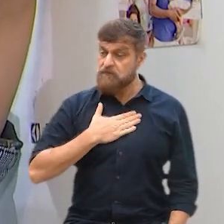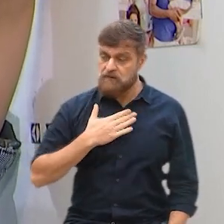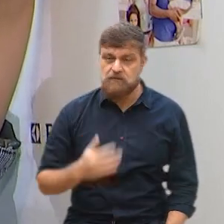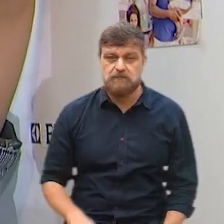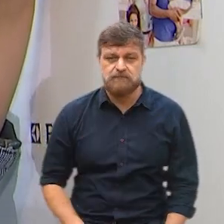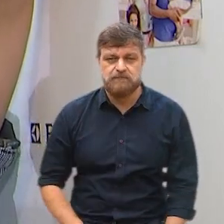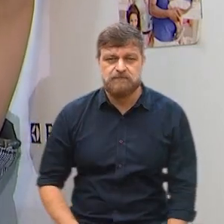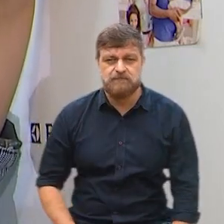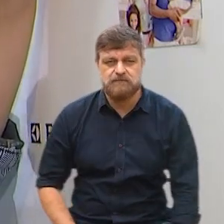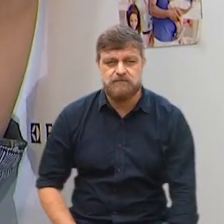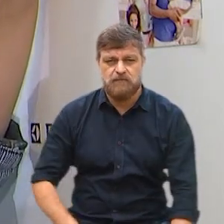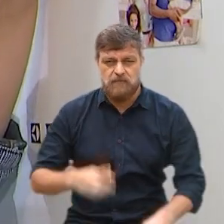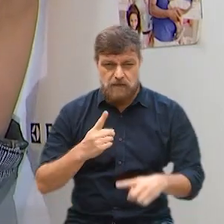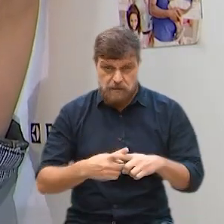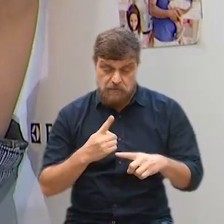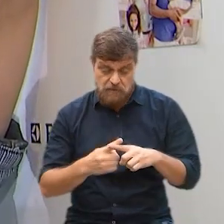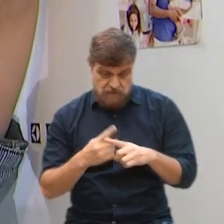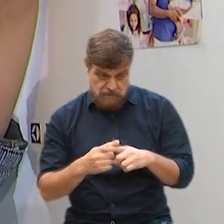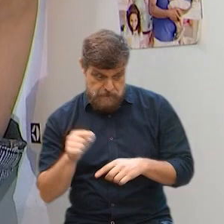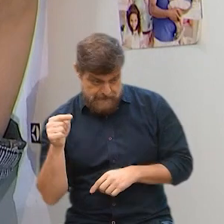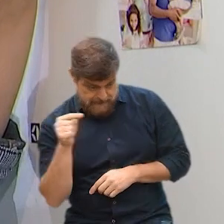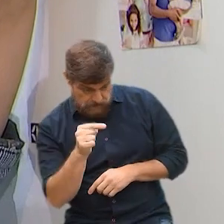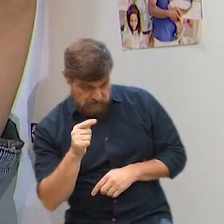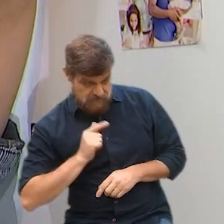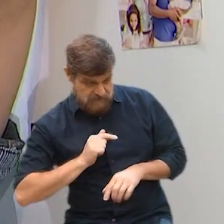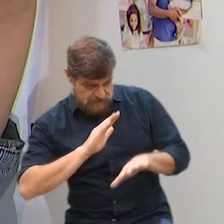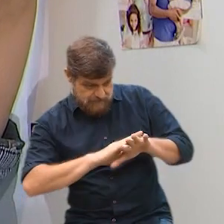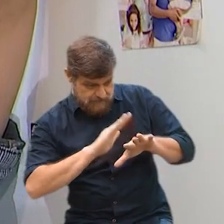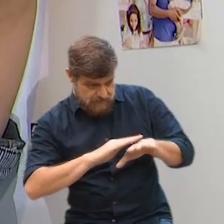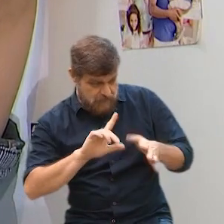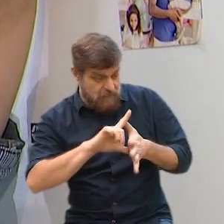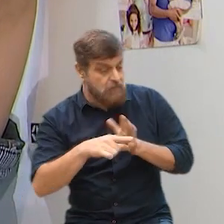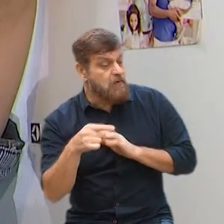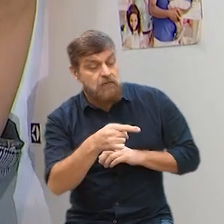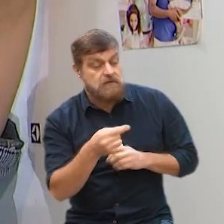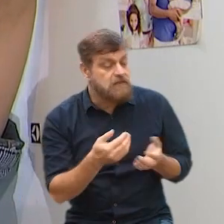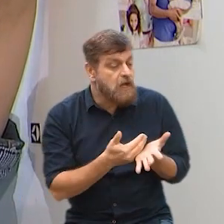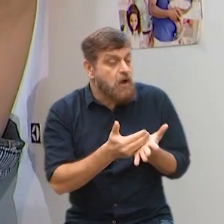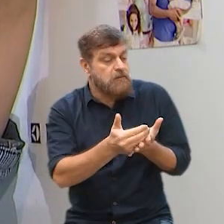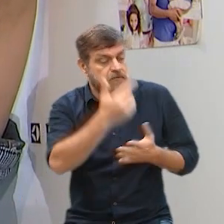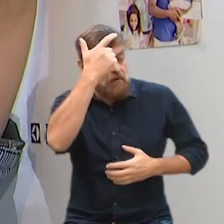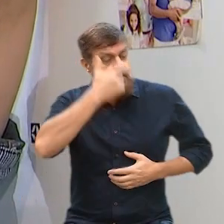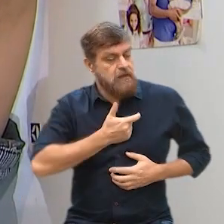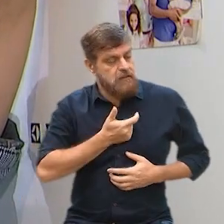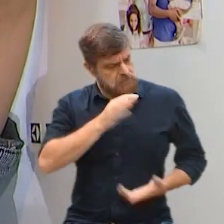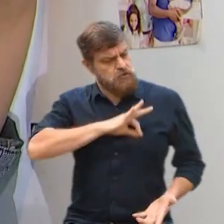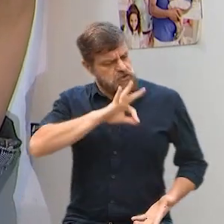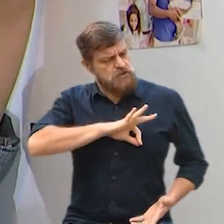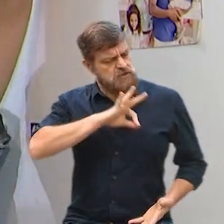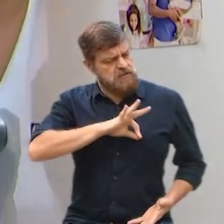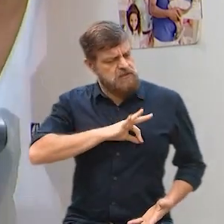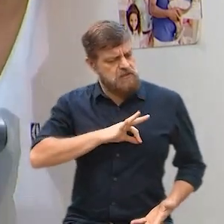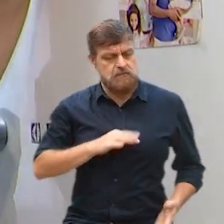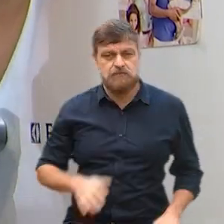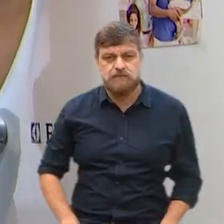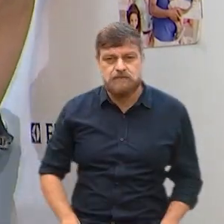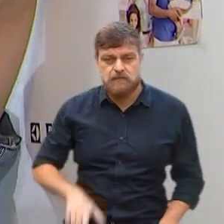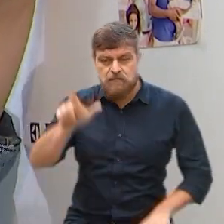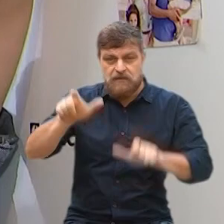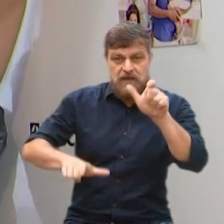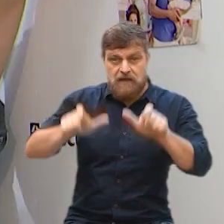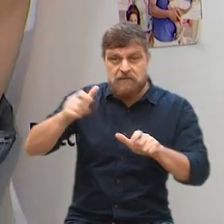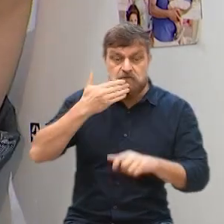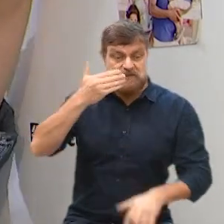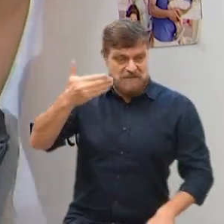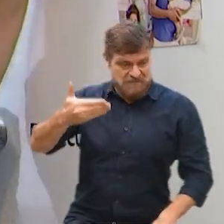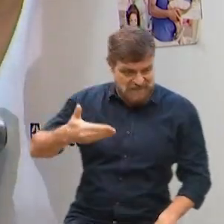né? Então, até porque você fazia e depois alguém, ou foi você mesmo que falou, por que eu não ganho dinheiro com isso? Como foi? As pessoas começaram